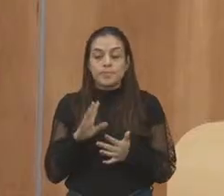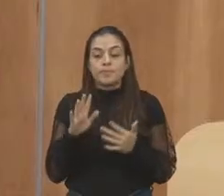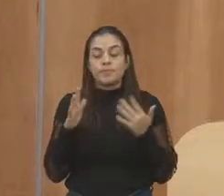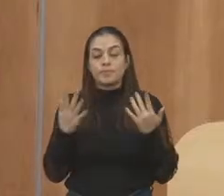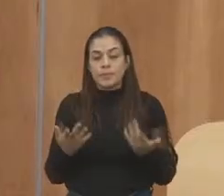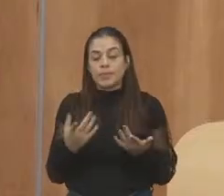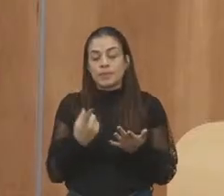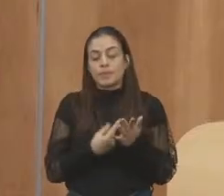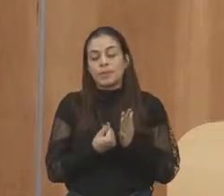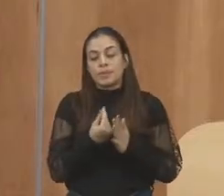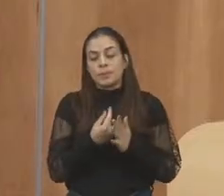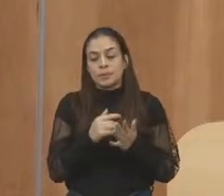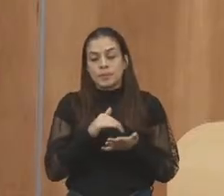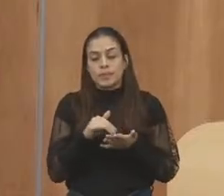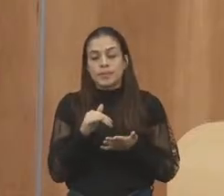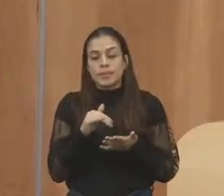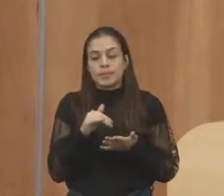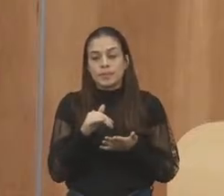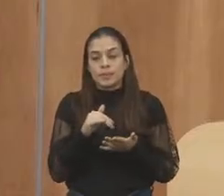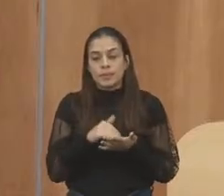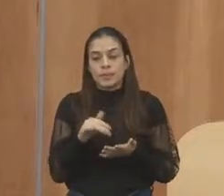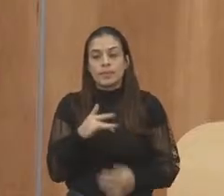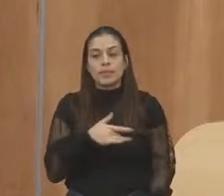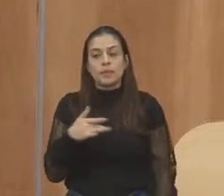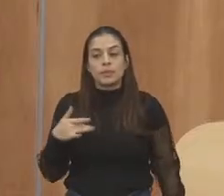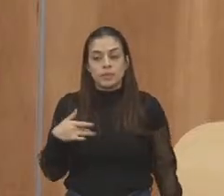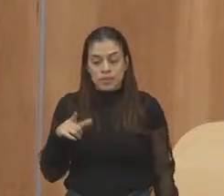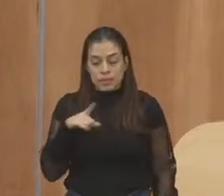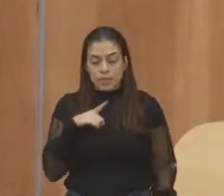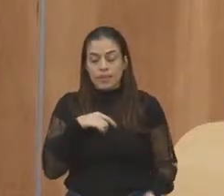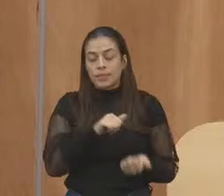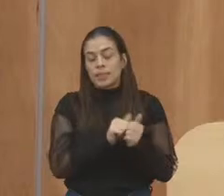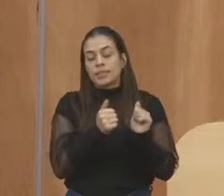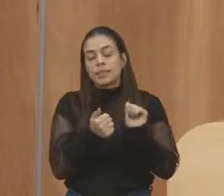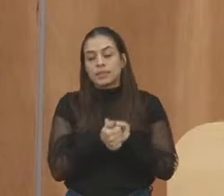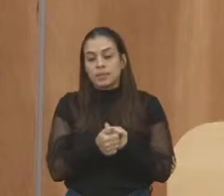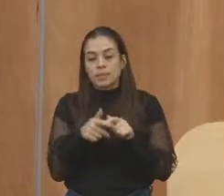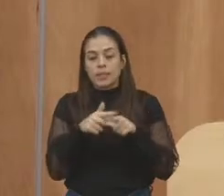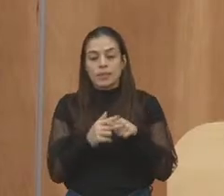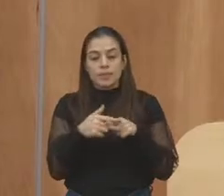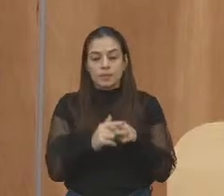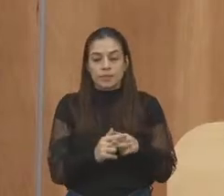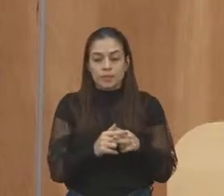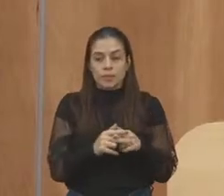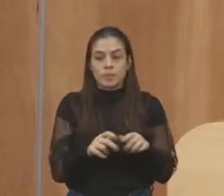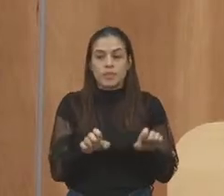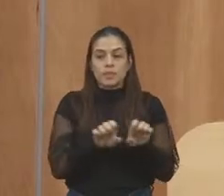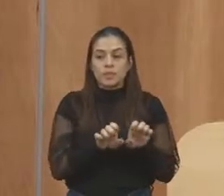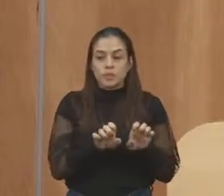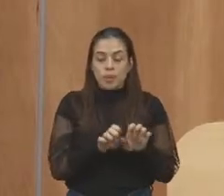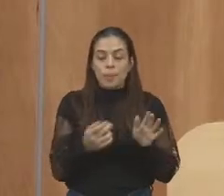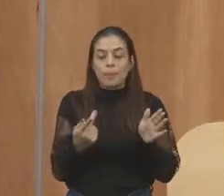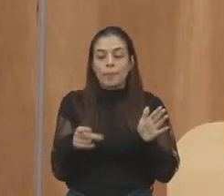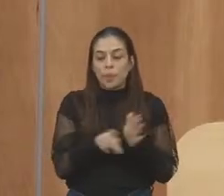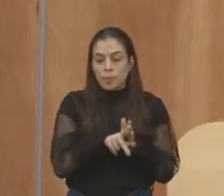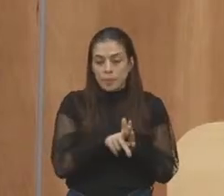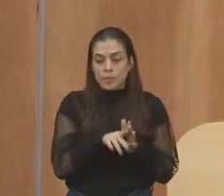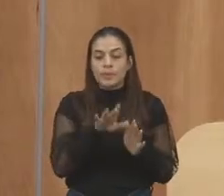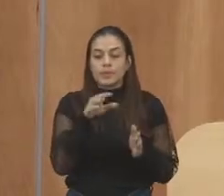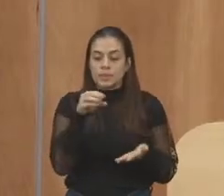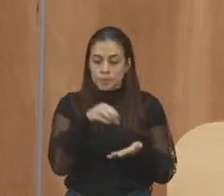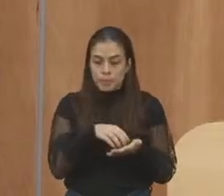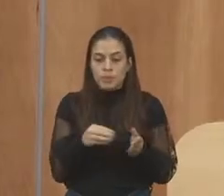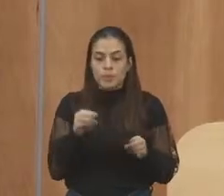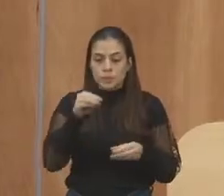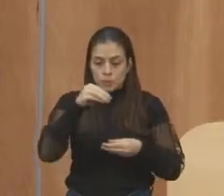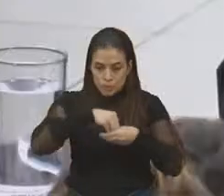no orçamento da saúde tem adequação e reforma das estruturas próprias. E esse posto ele está incluído aí.